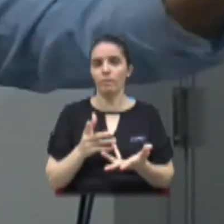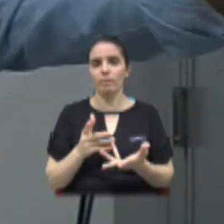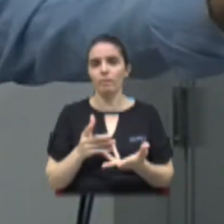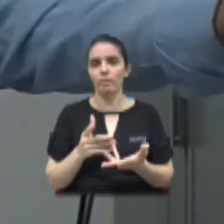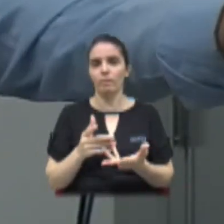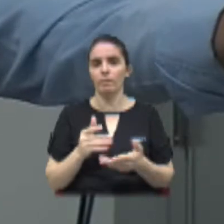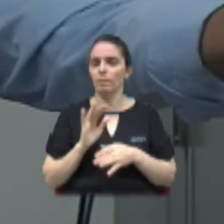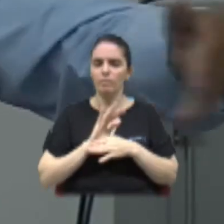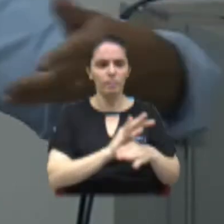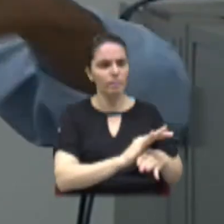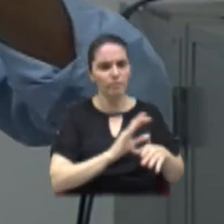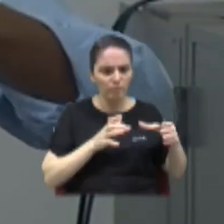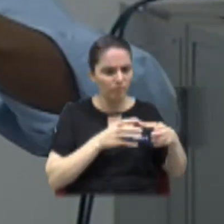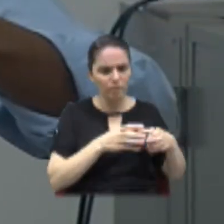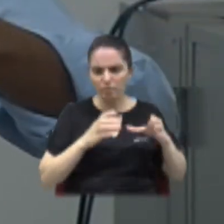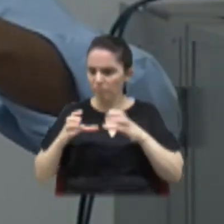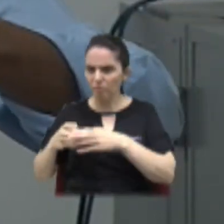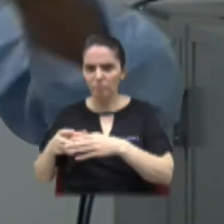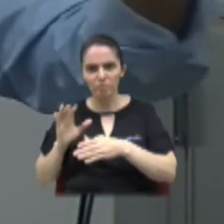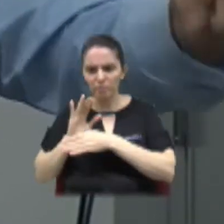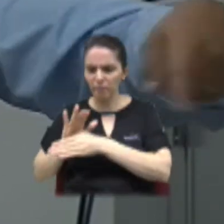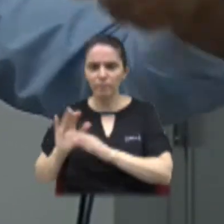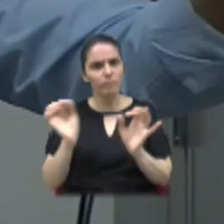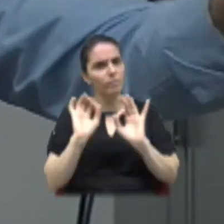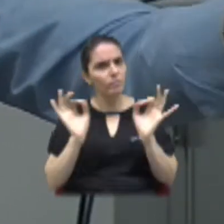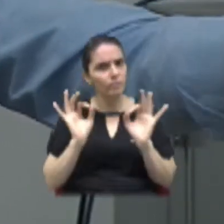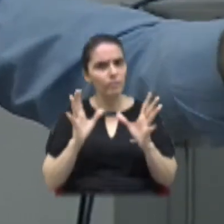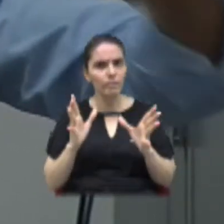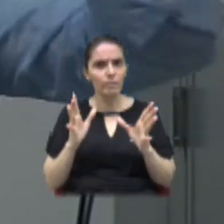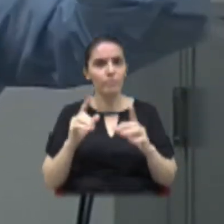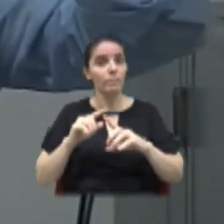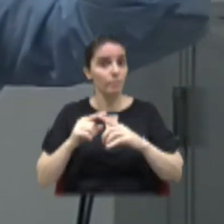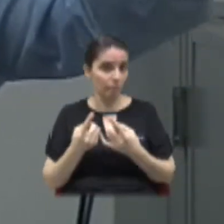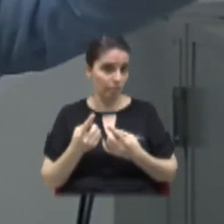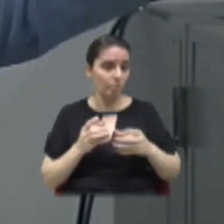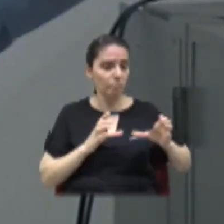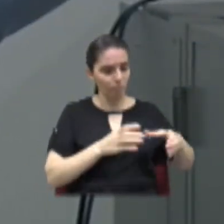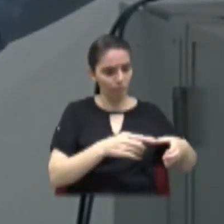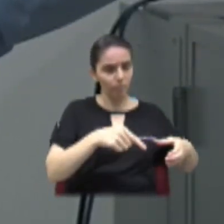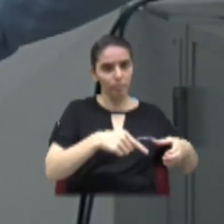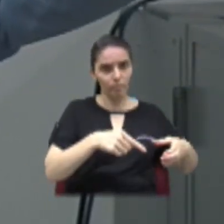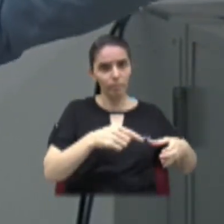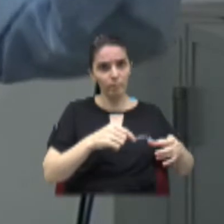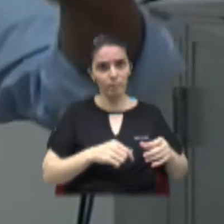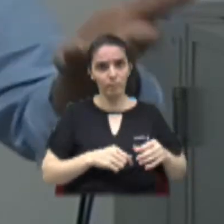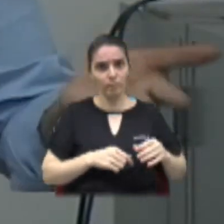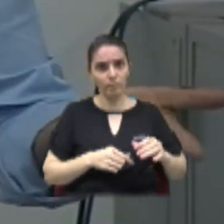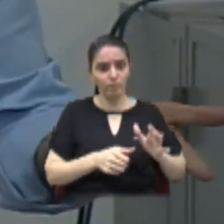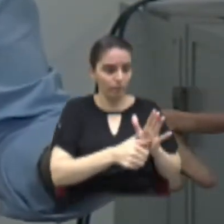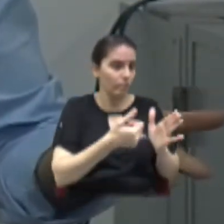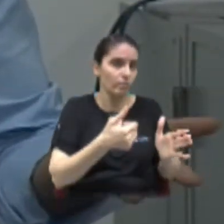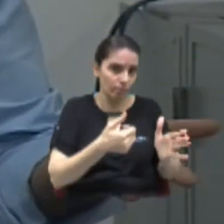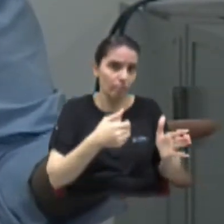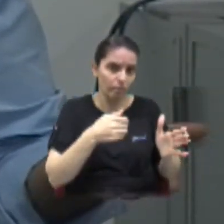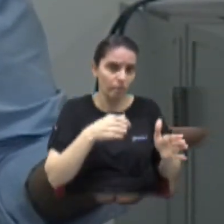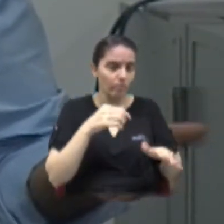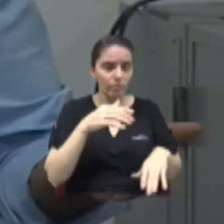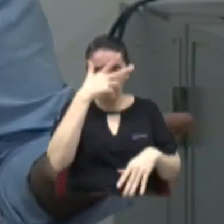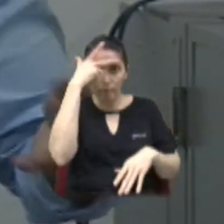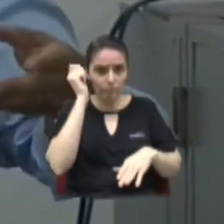na lista somente as pessoas que precisam e que deveriam estar